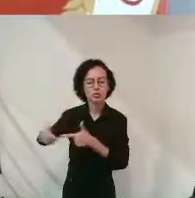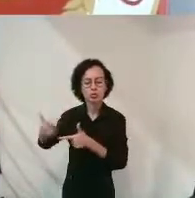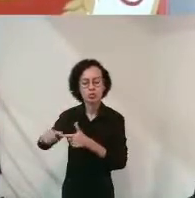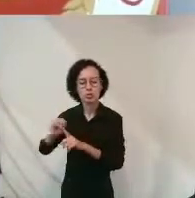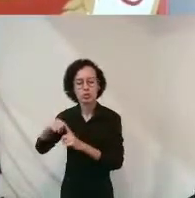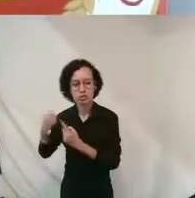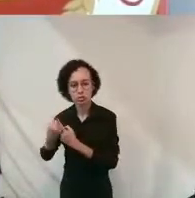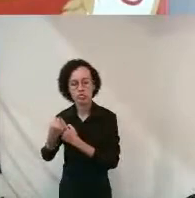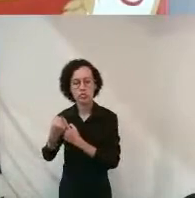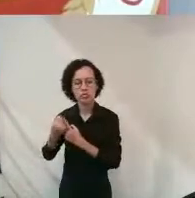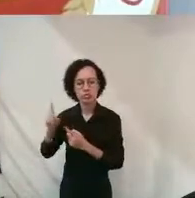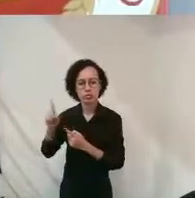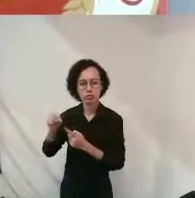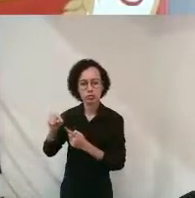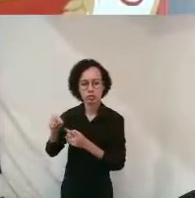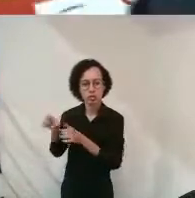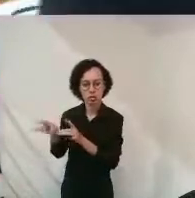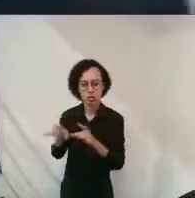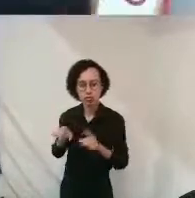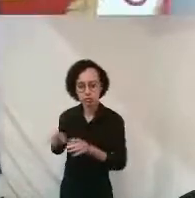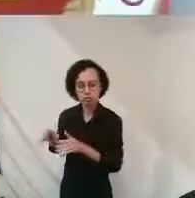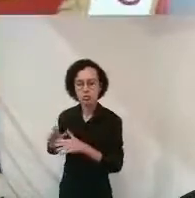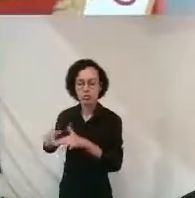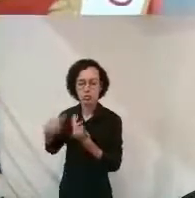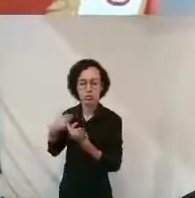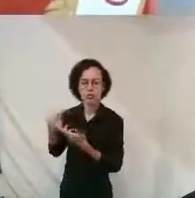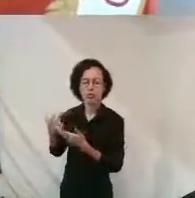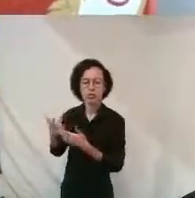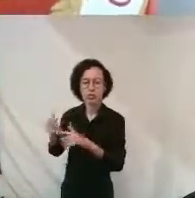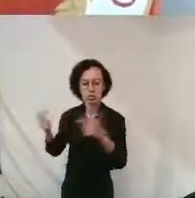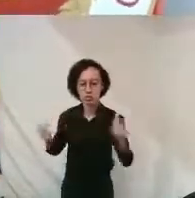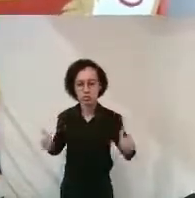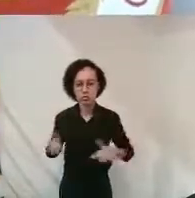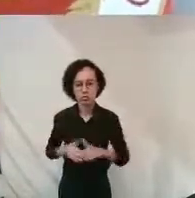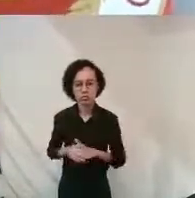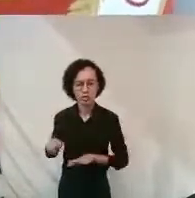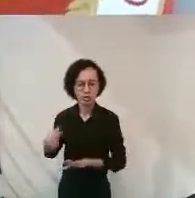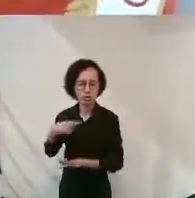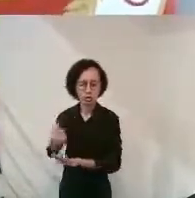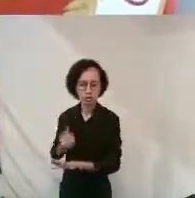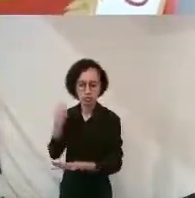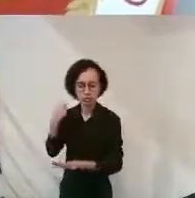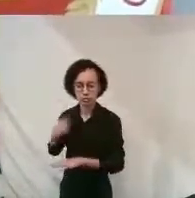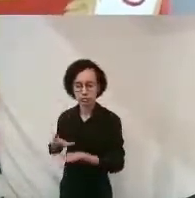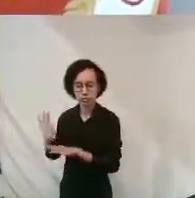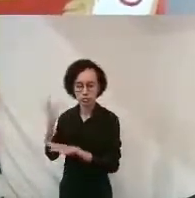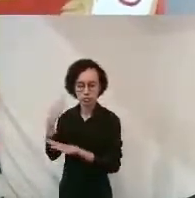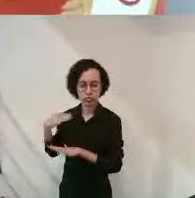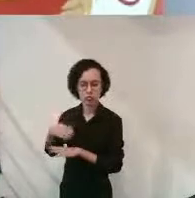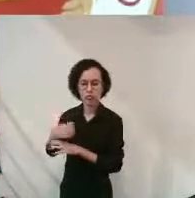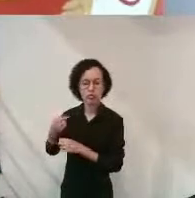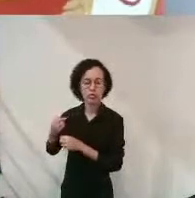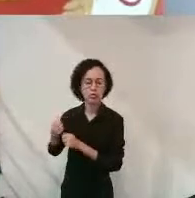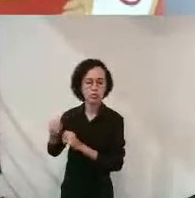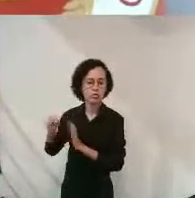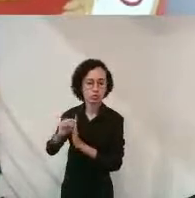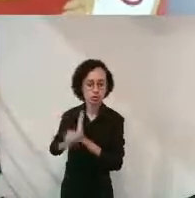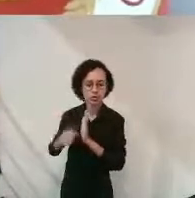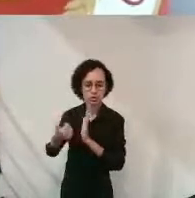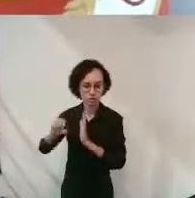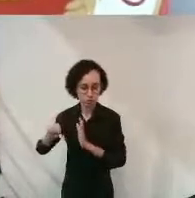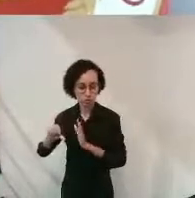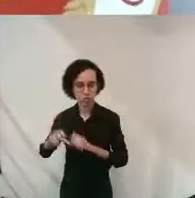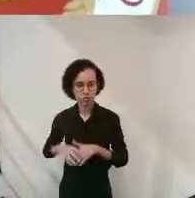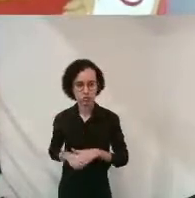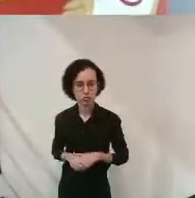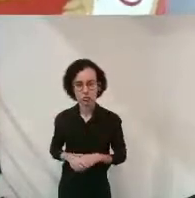catadores enfrentam é a comercialização por causa dos intermediários. Isso já existia lá na França, no século XIX, a mesma coisa. Five minutes.